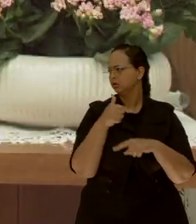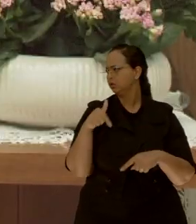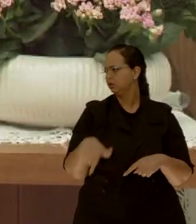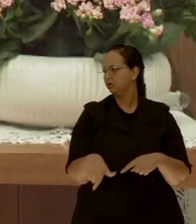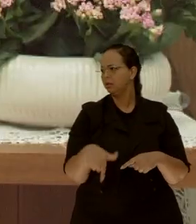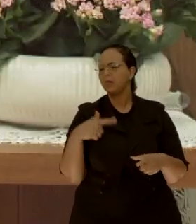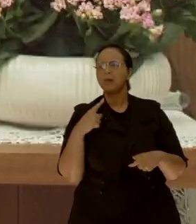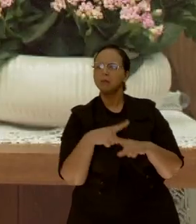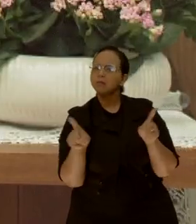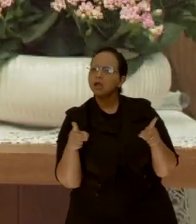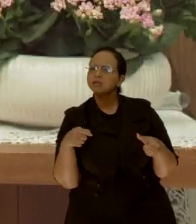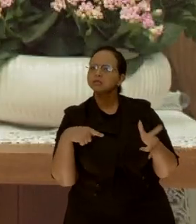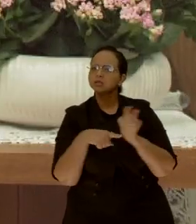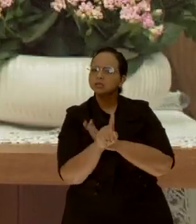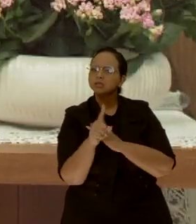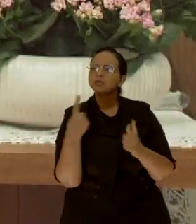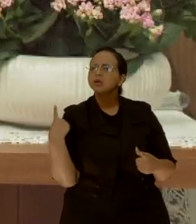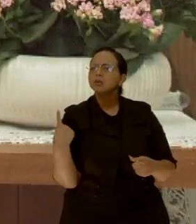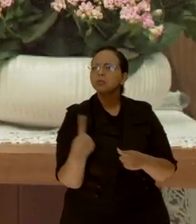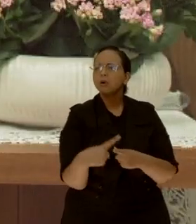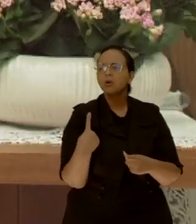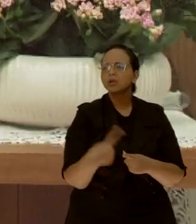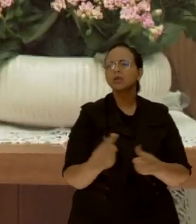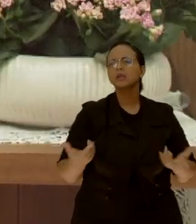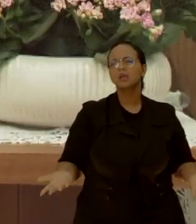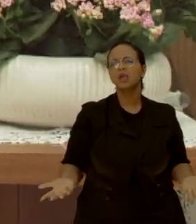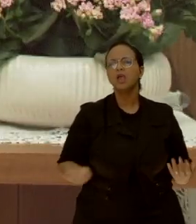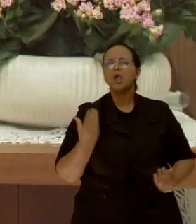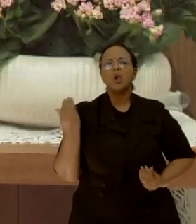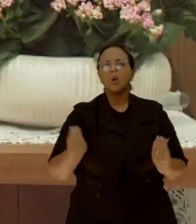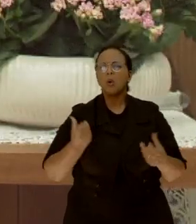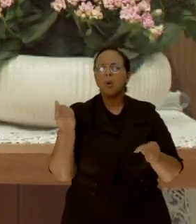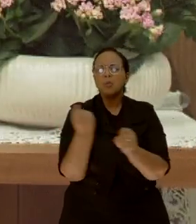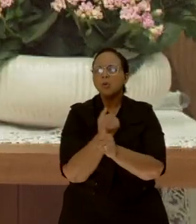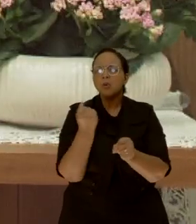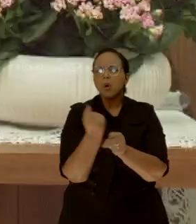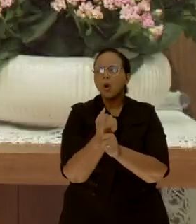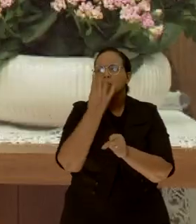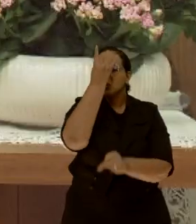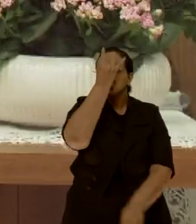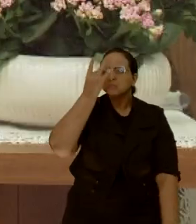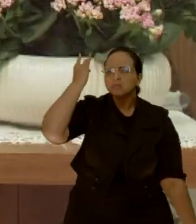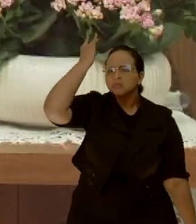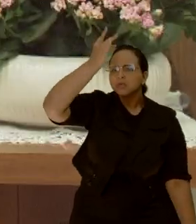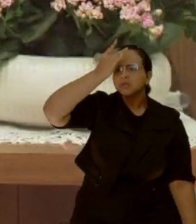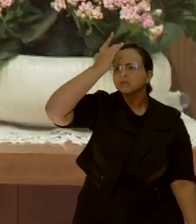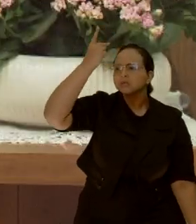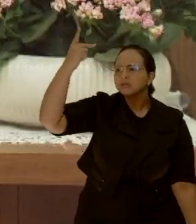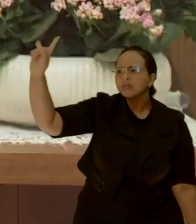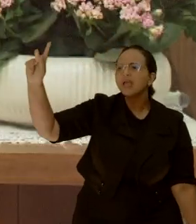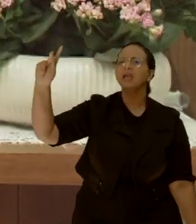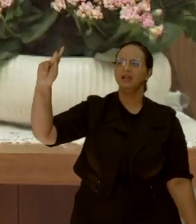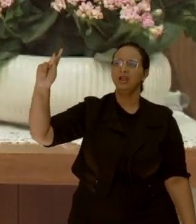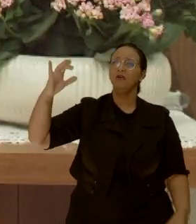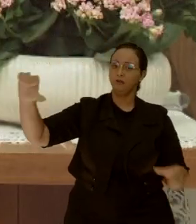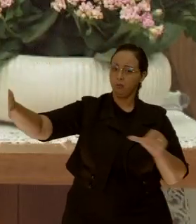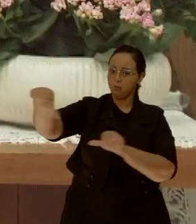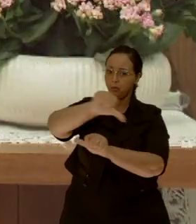por quê? Que obra é essa? É obra do Espírito Santo. Vamos mudar a